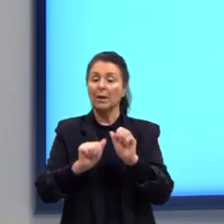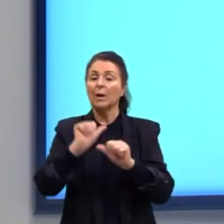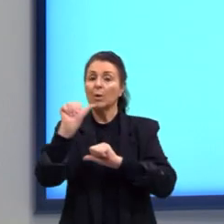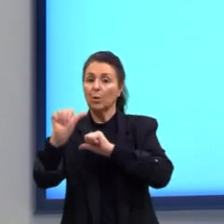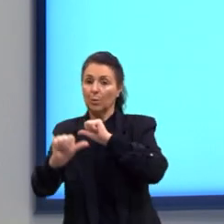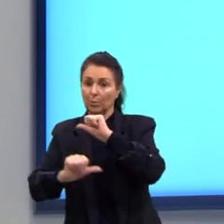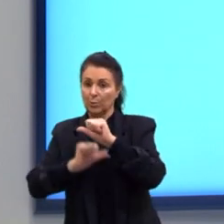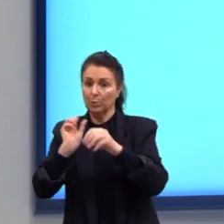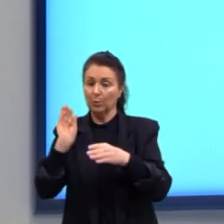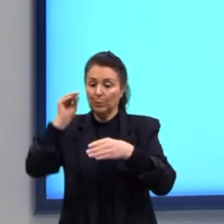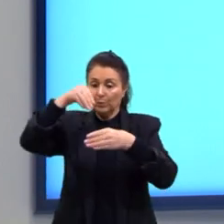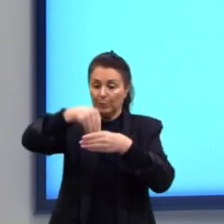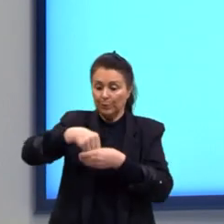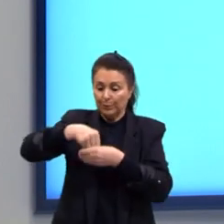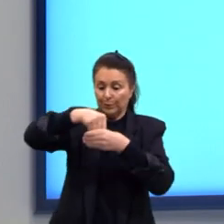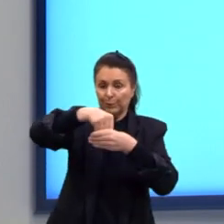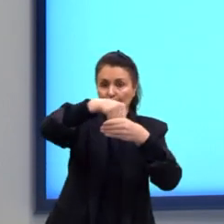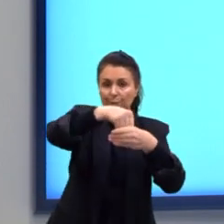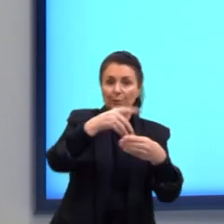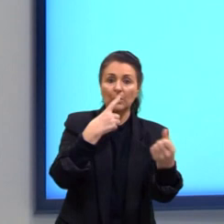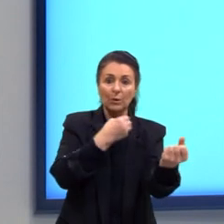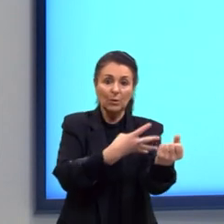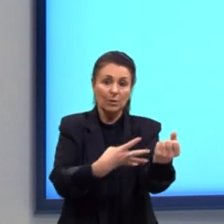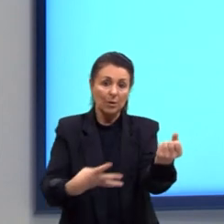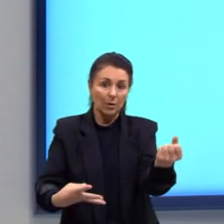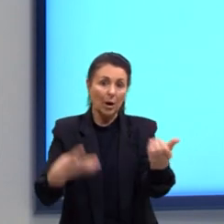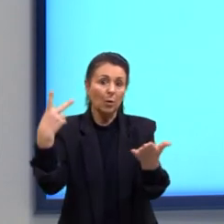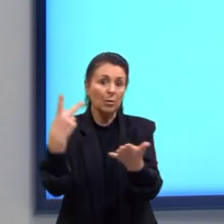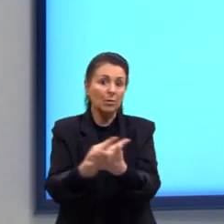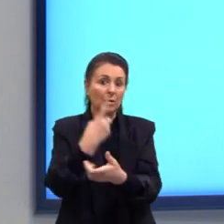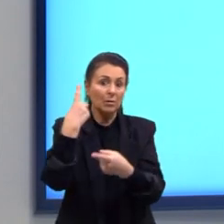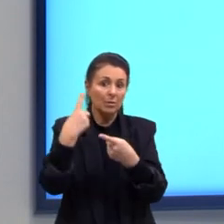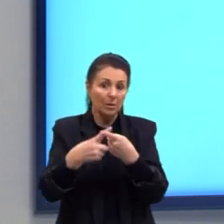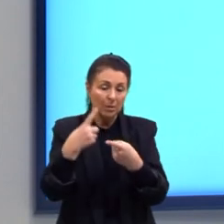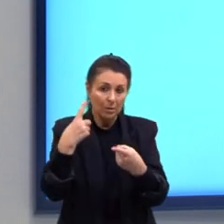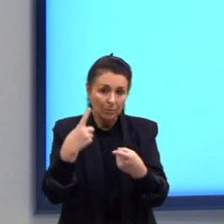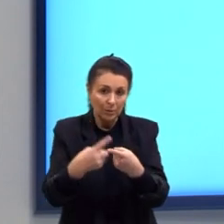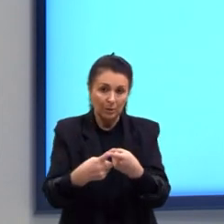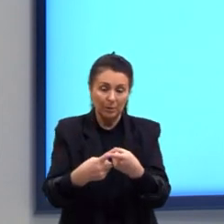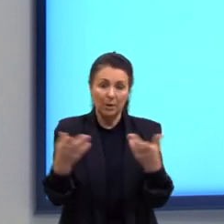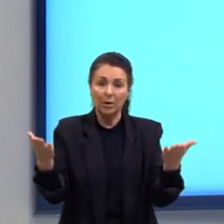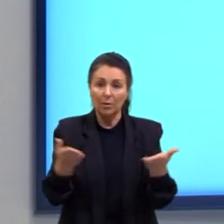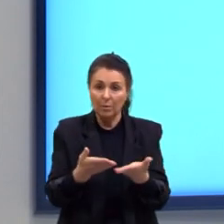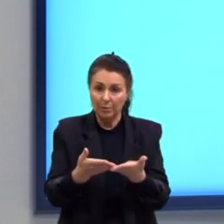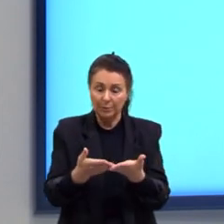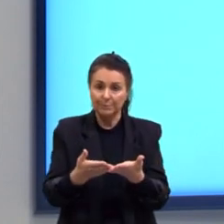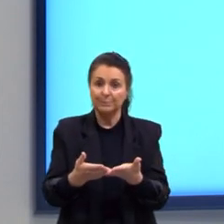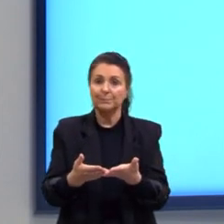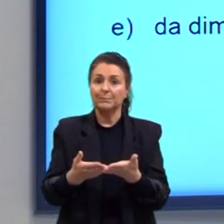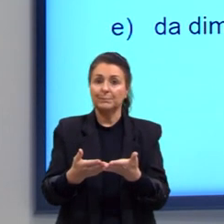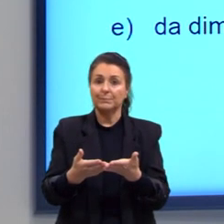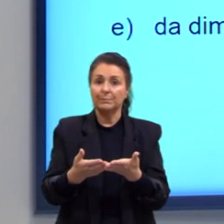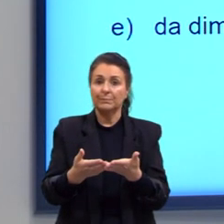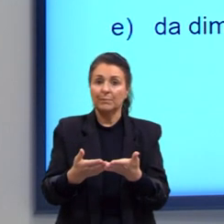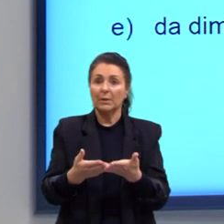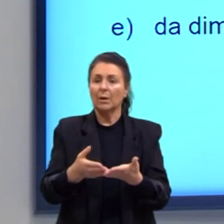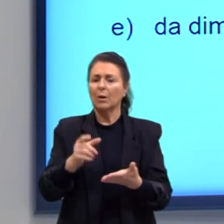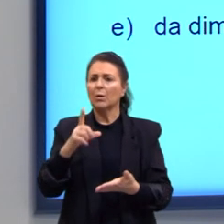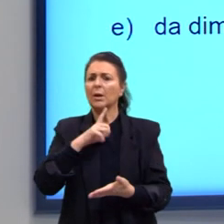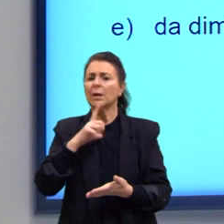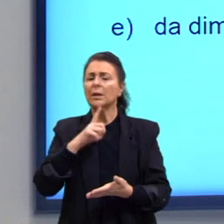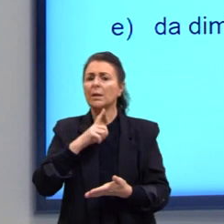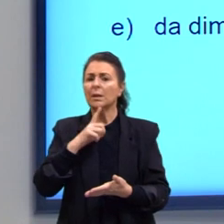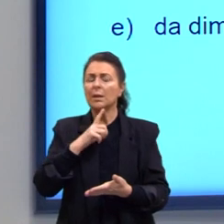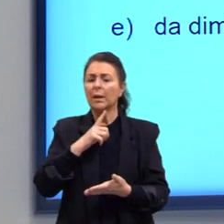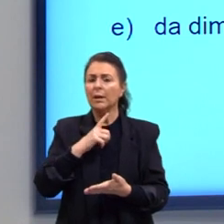de hemoglobina oxigenada no sangue ocorre por causa de E aí traz as alternativas de O que que a gente